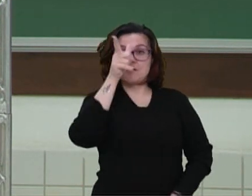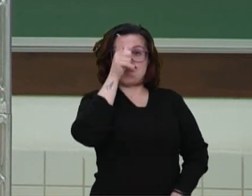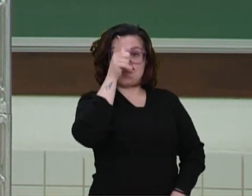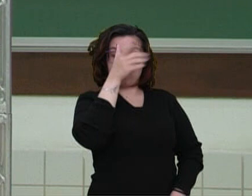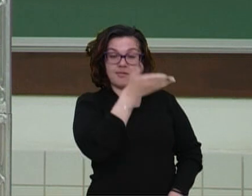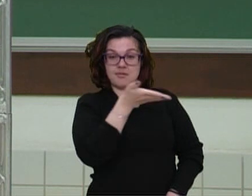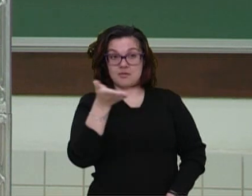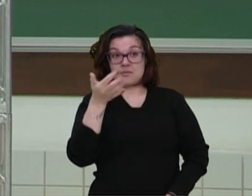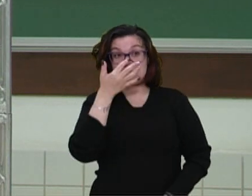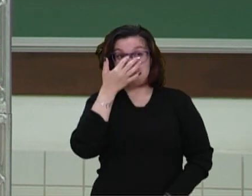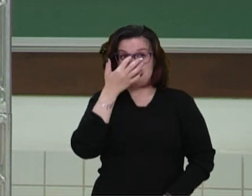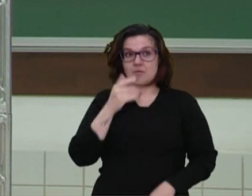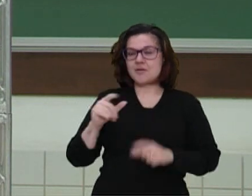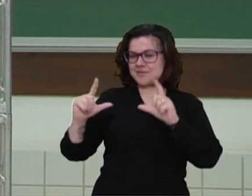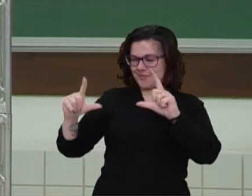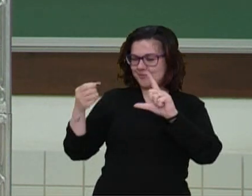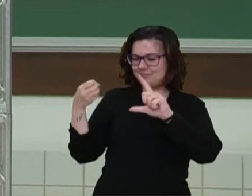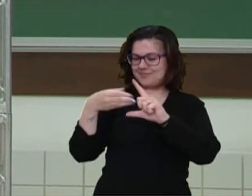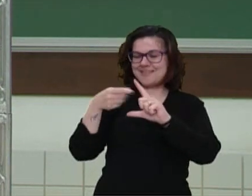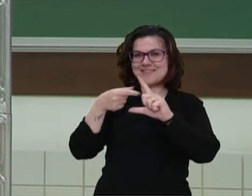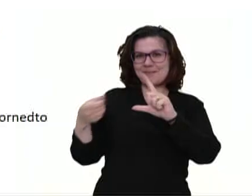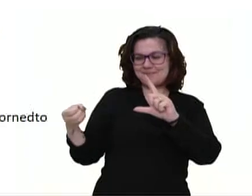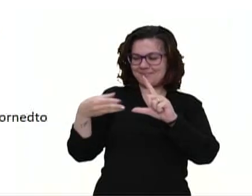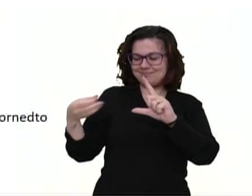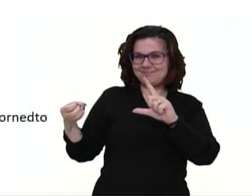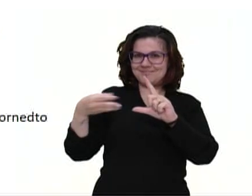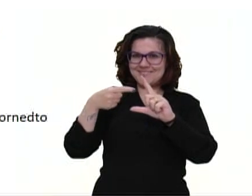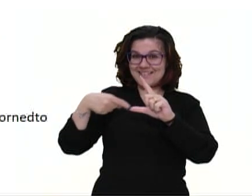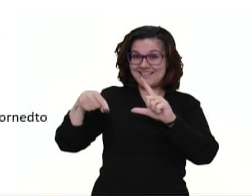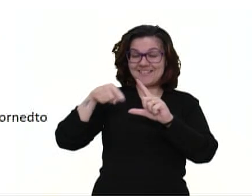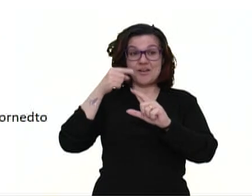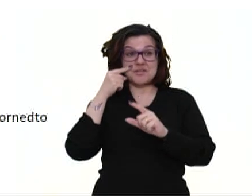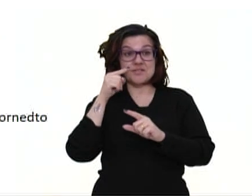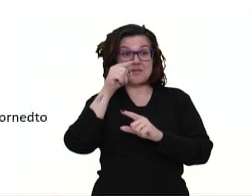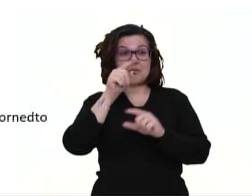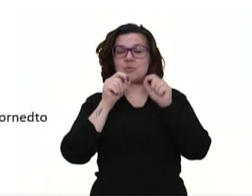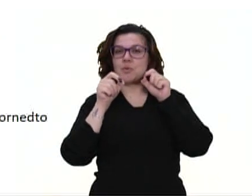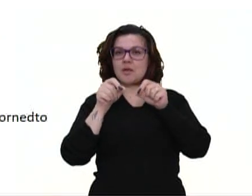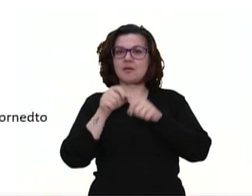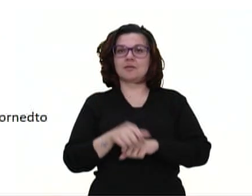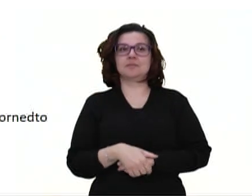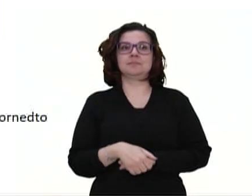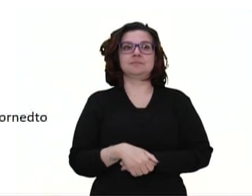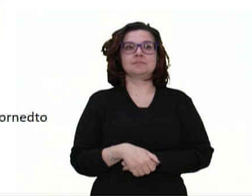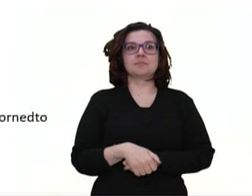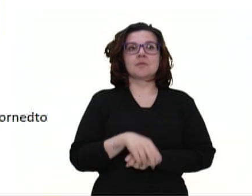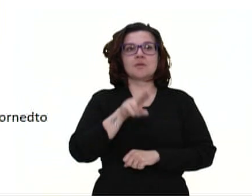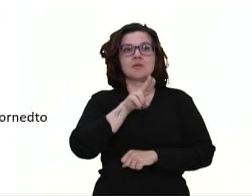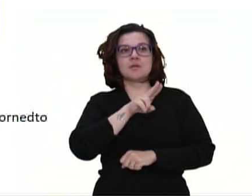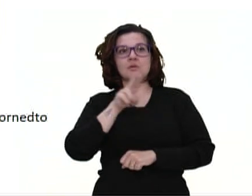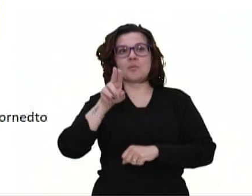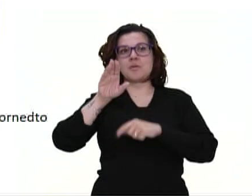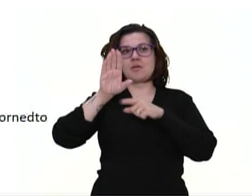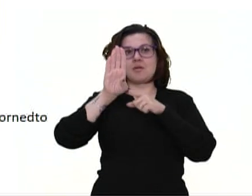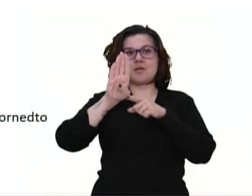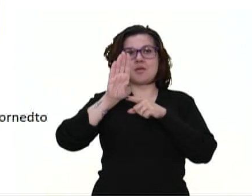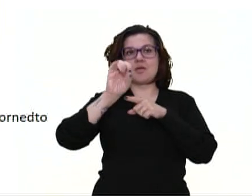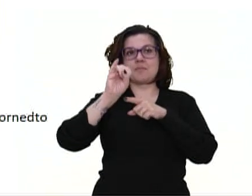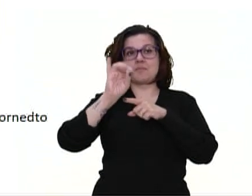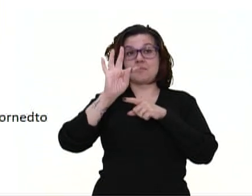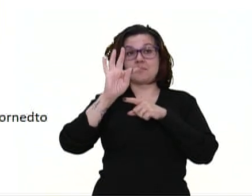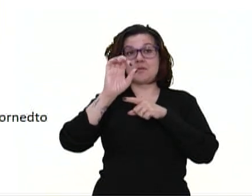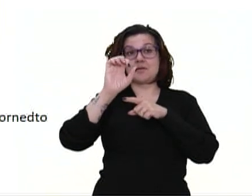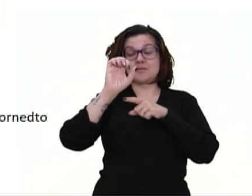você aqui nesse pequeno GIF, na imagenzinha do slide, você tem ali a Blitzkrieg. Blitzkrieg é um